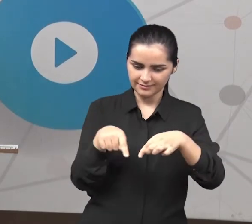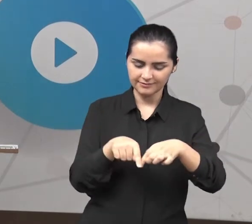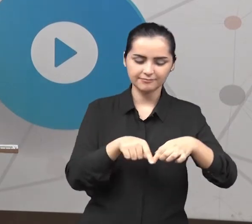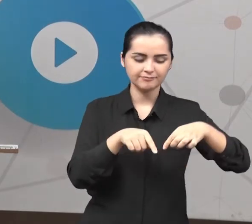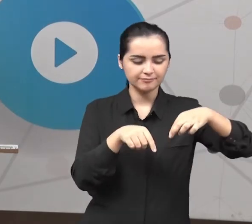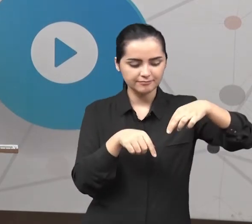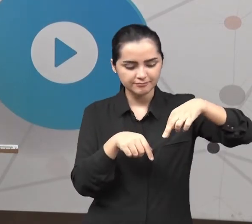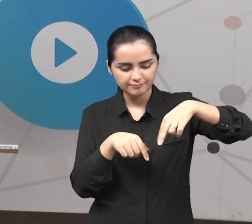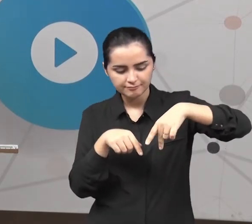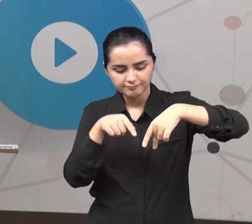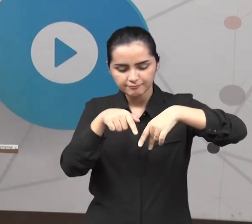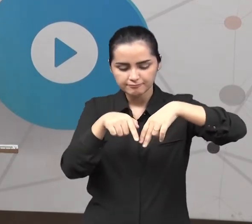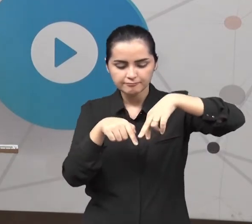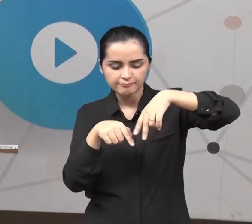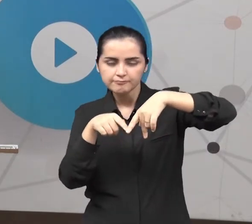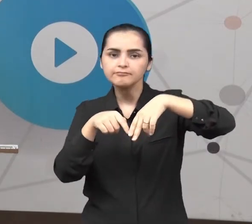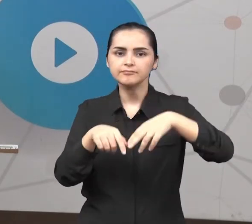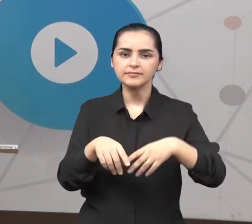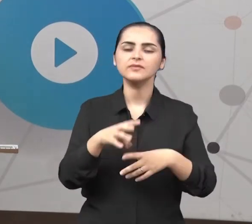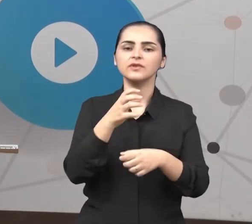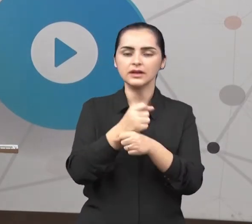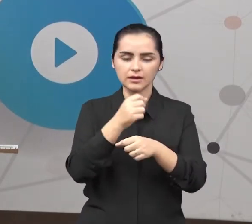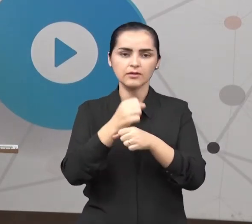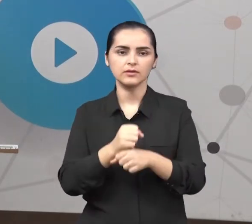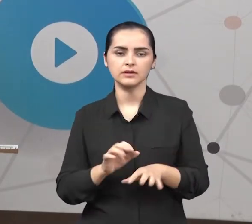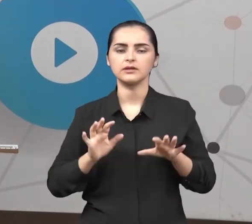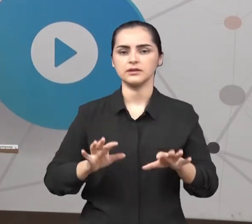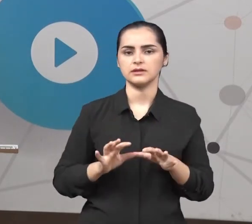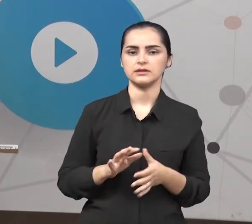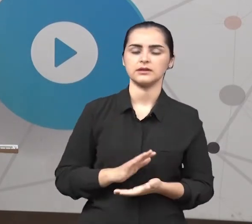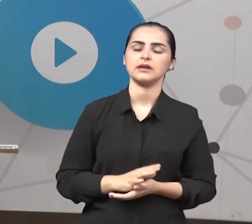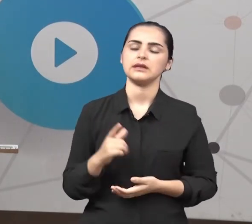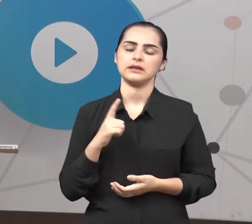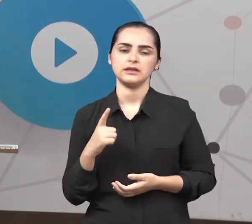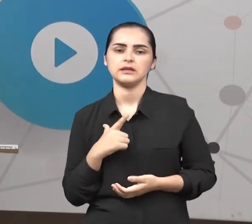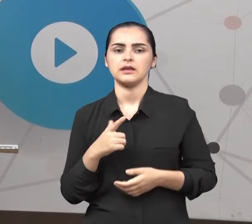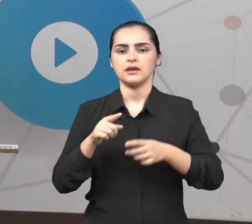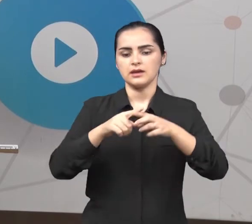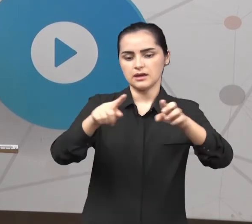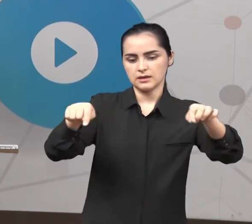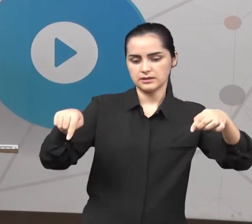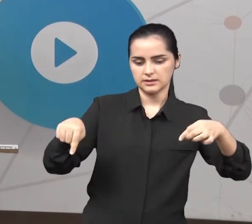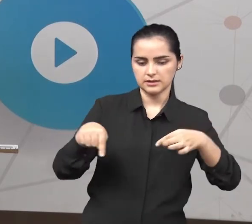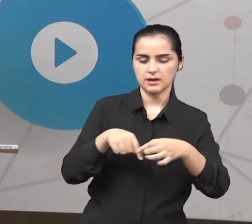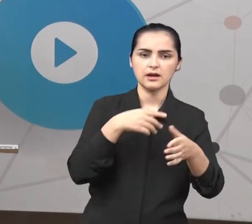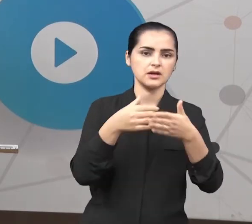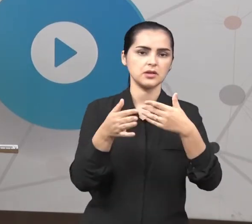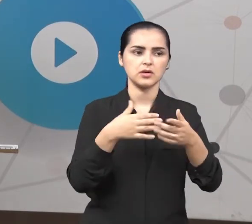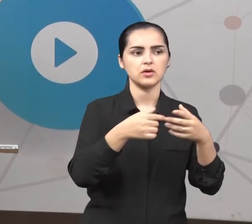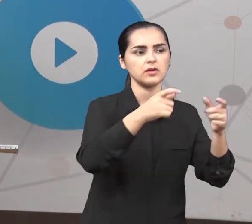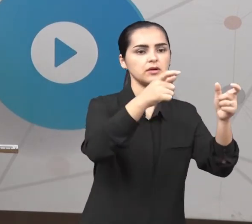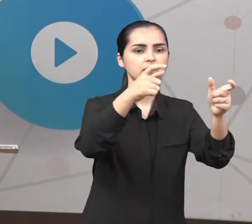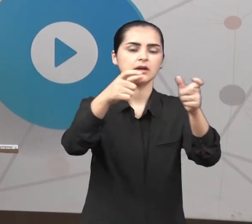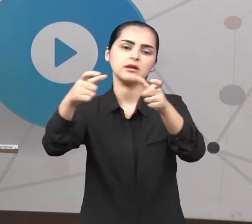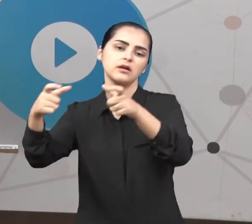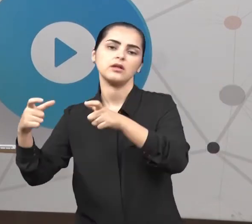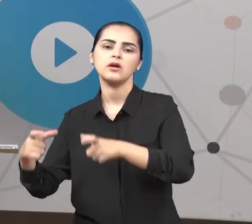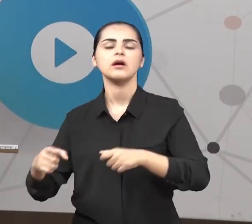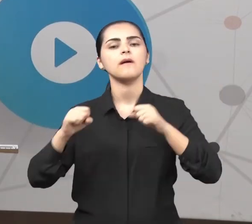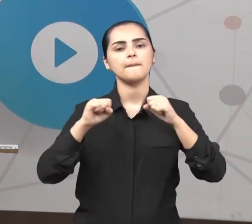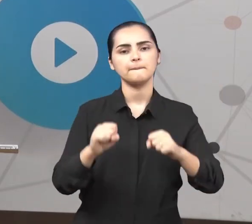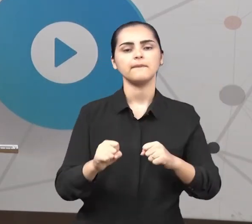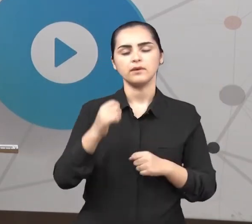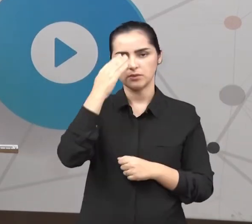e assim vamos medindo quantos pés uma sala ou um espaço de um ponto ao outro